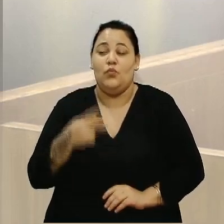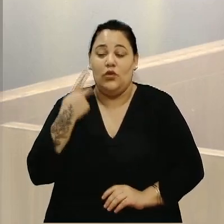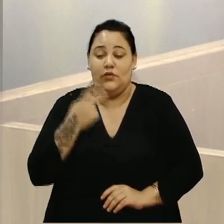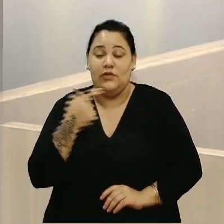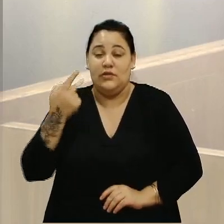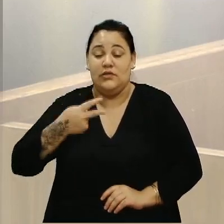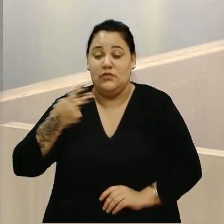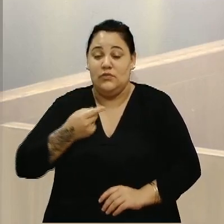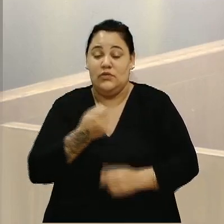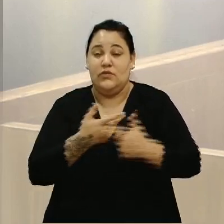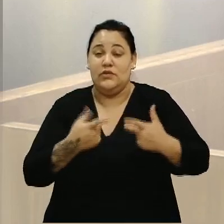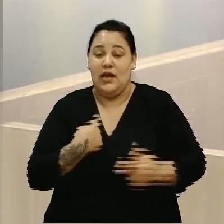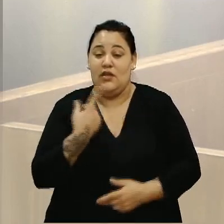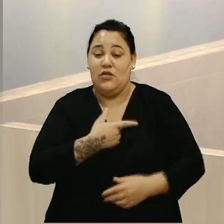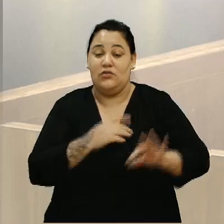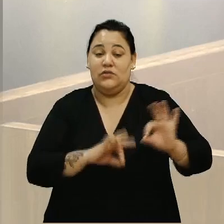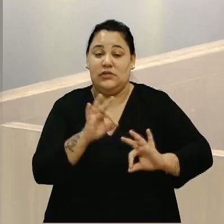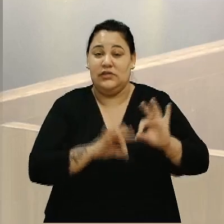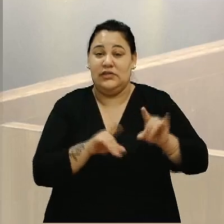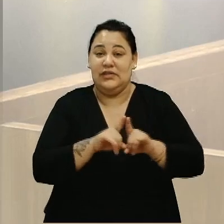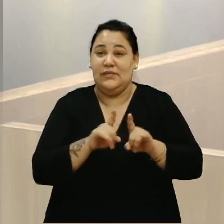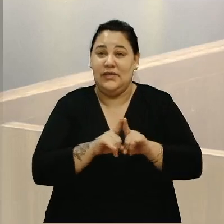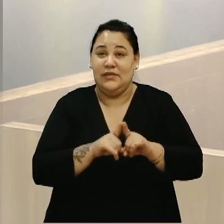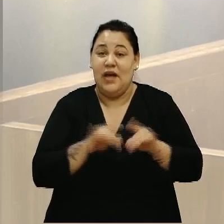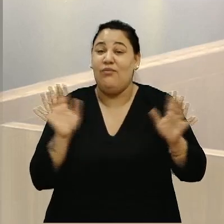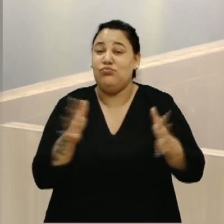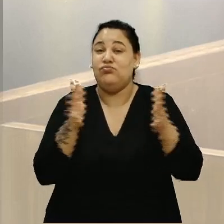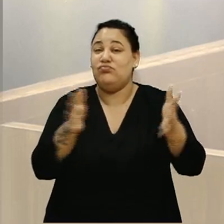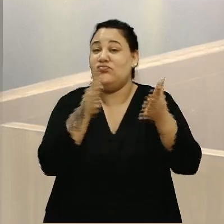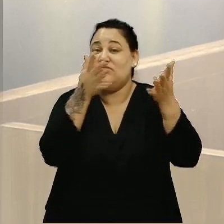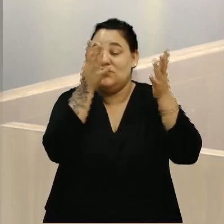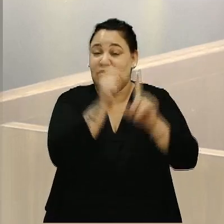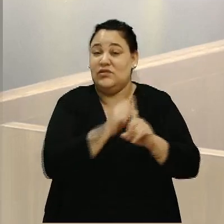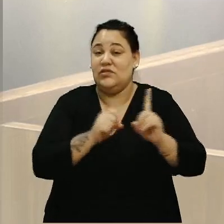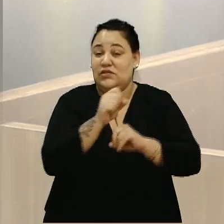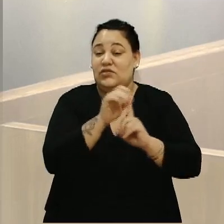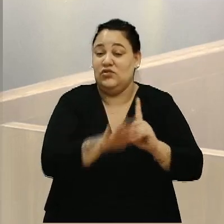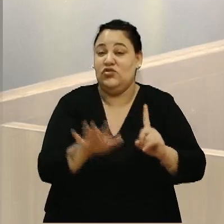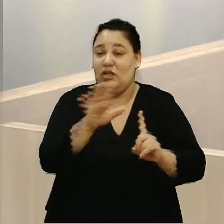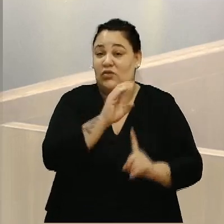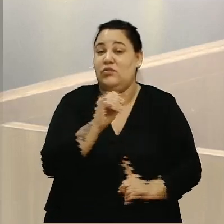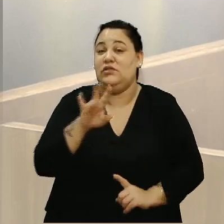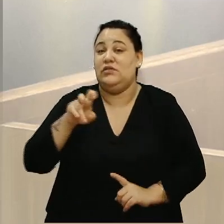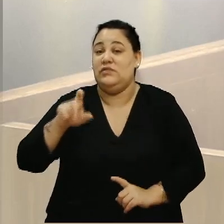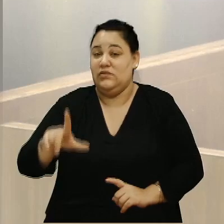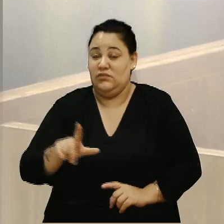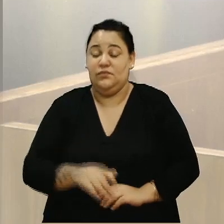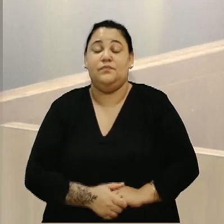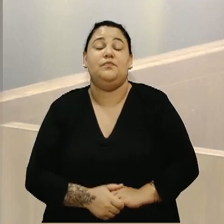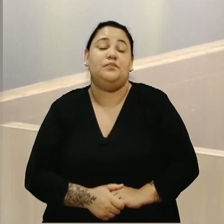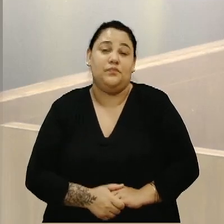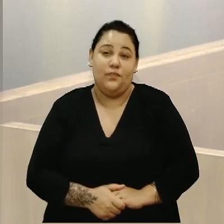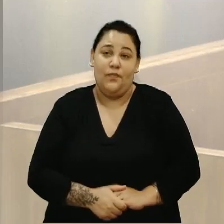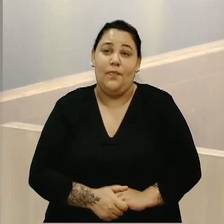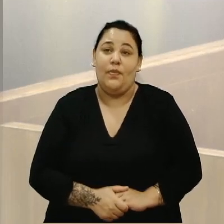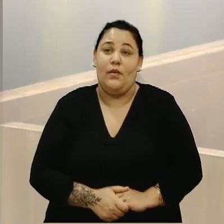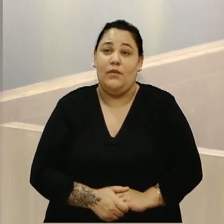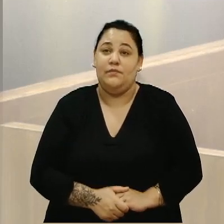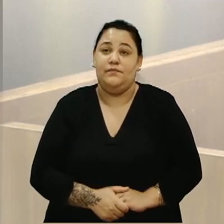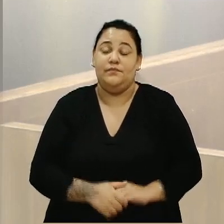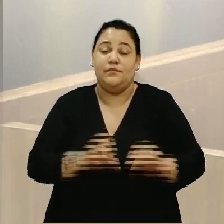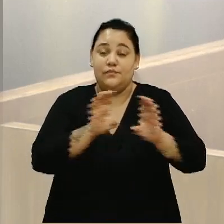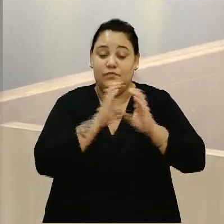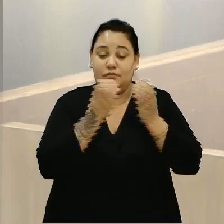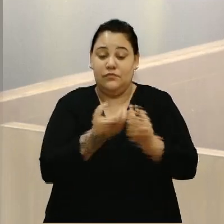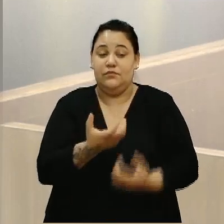a nossa organização, a mobilização da sociedade civil, da comunidade de